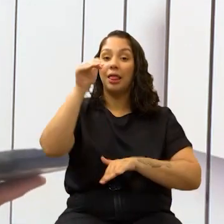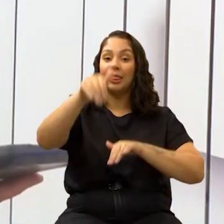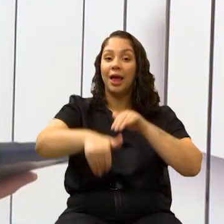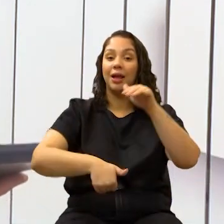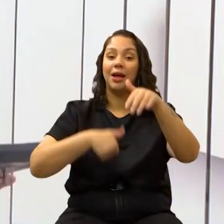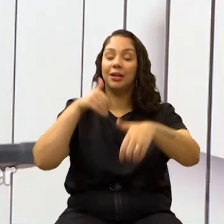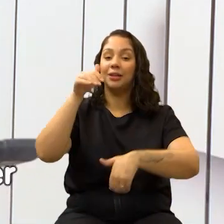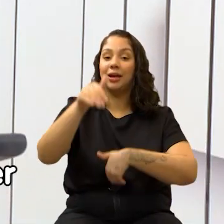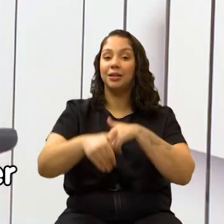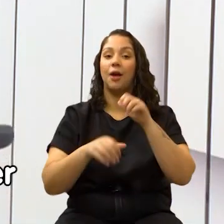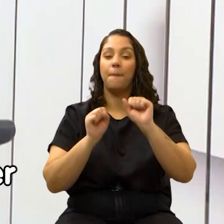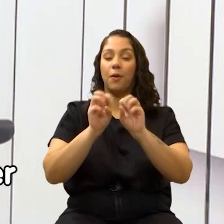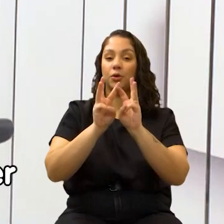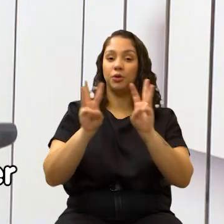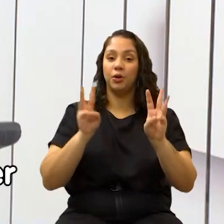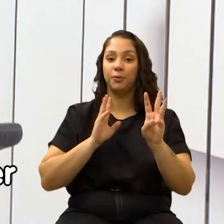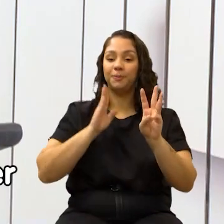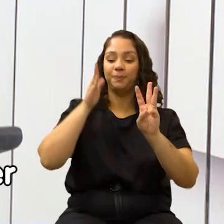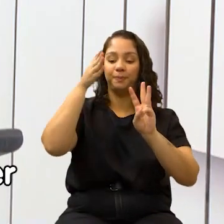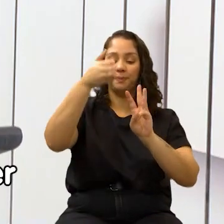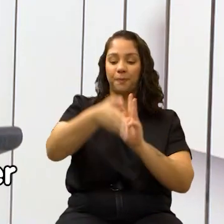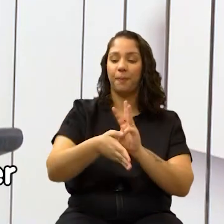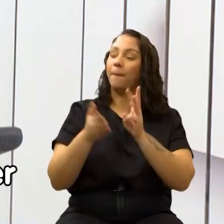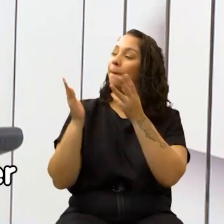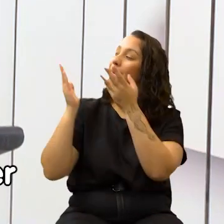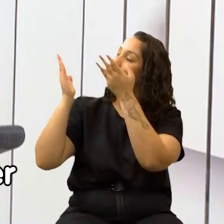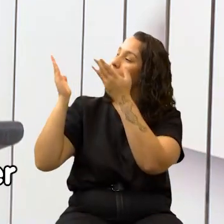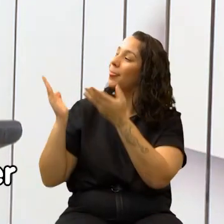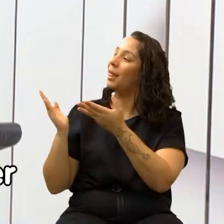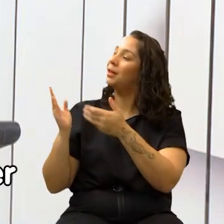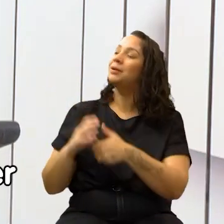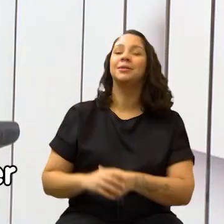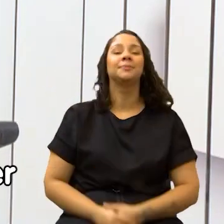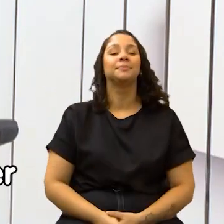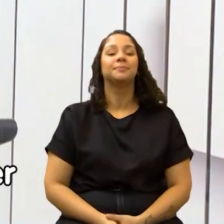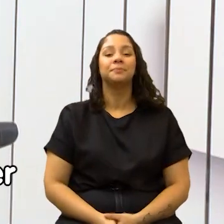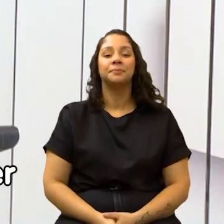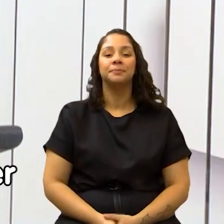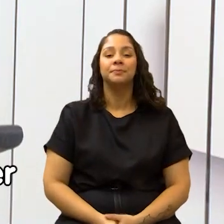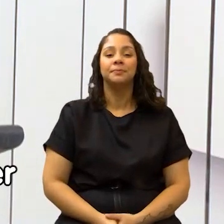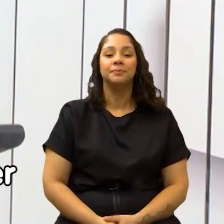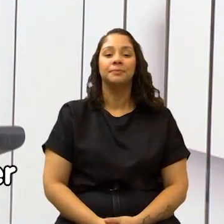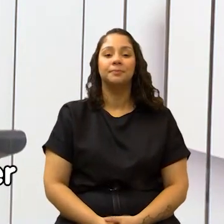e horários das aulas de natação, acesse o portal